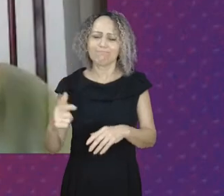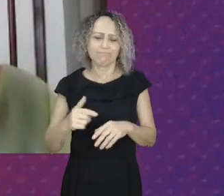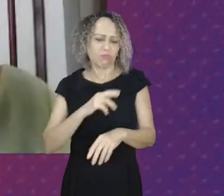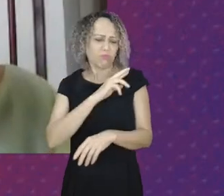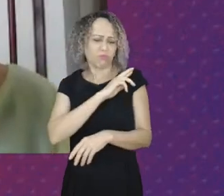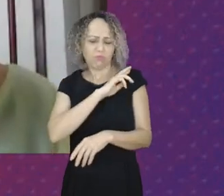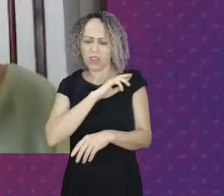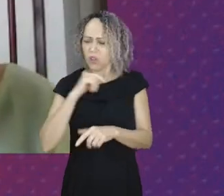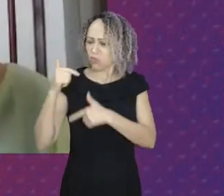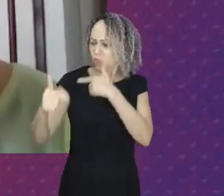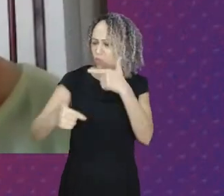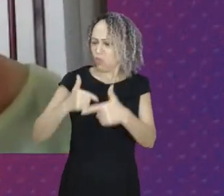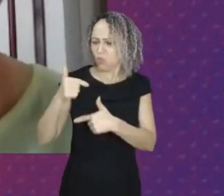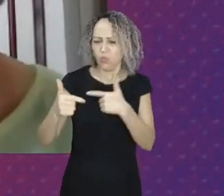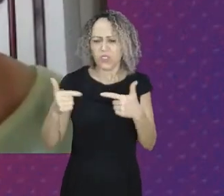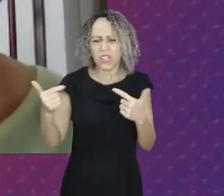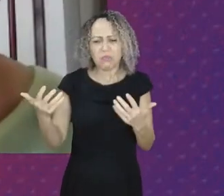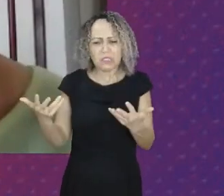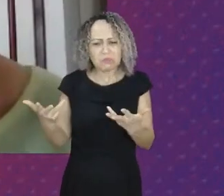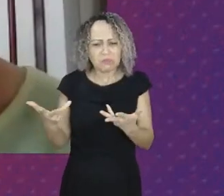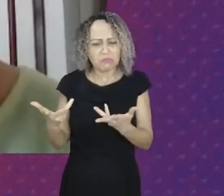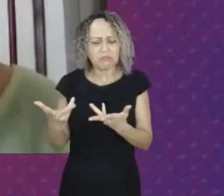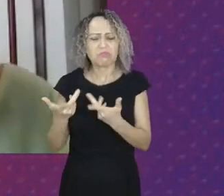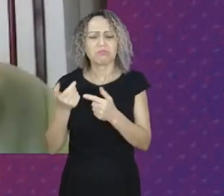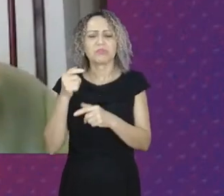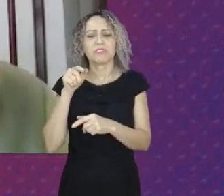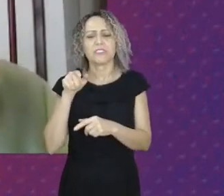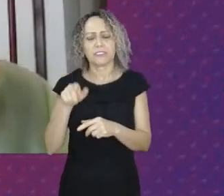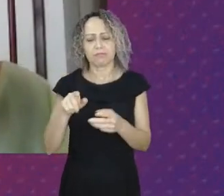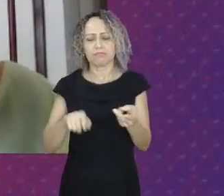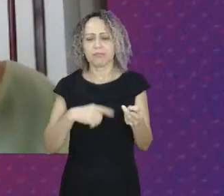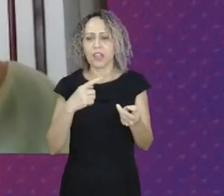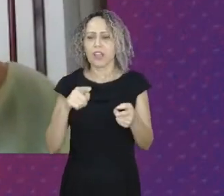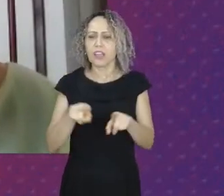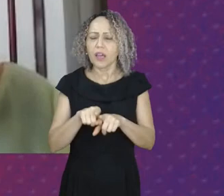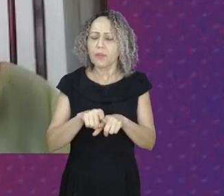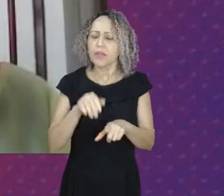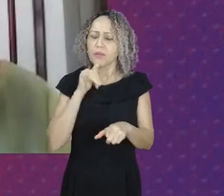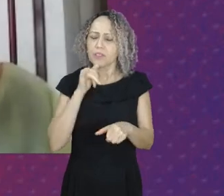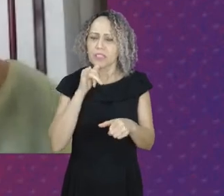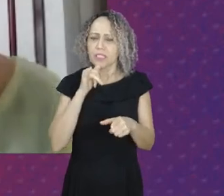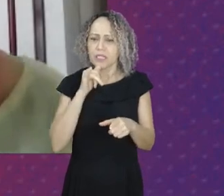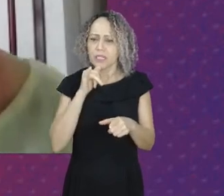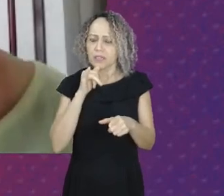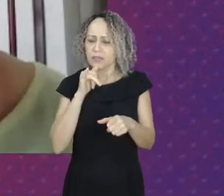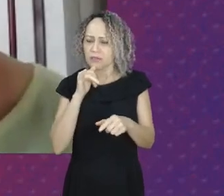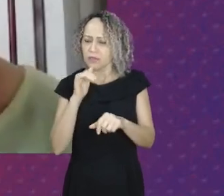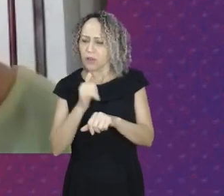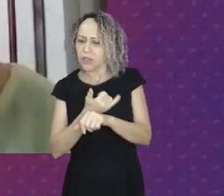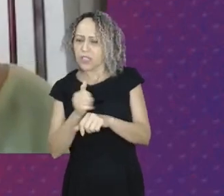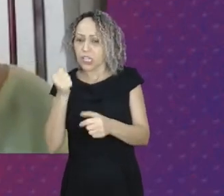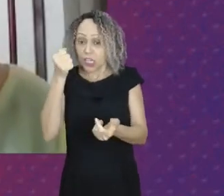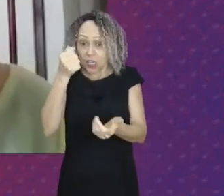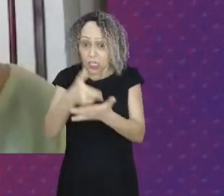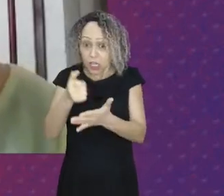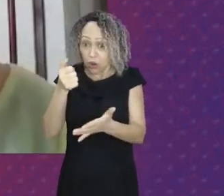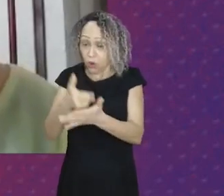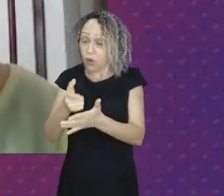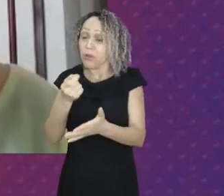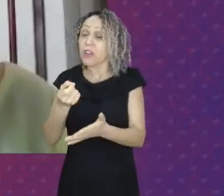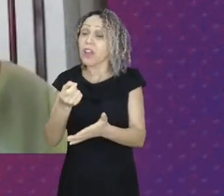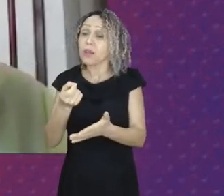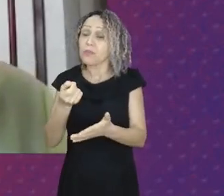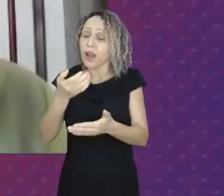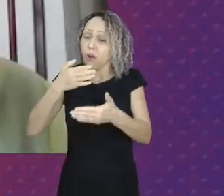significativo com essa modalidade. Mas também a modalidade chamada de compra com pagamento de formação de estoque teve uma importância